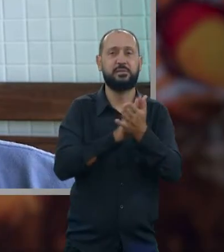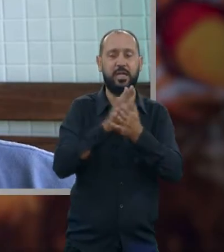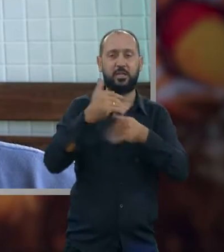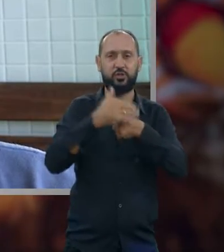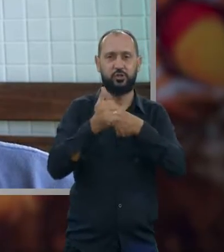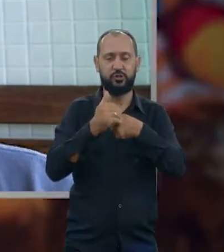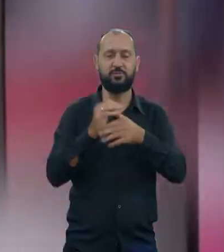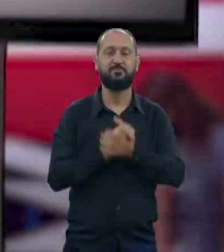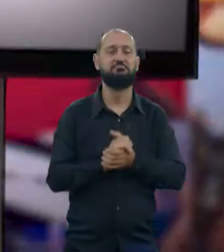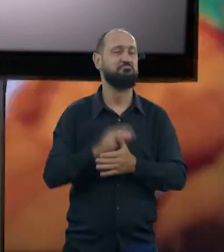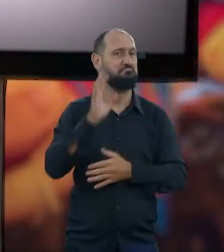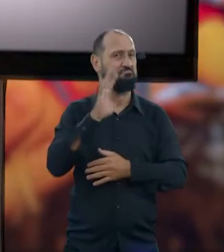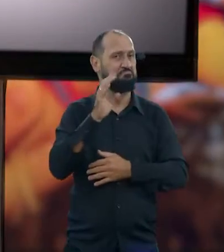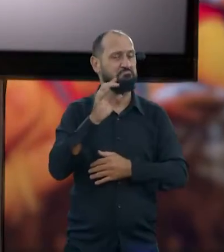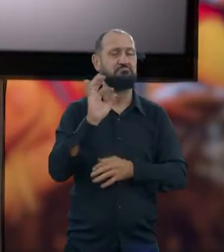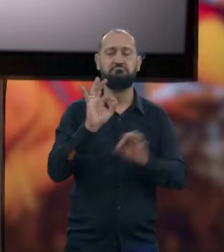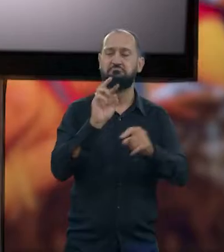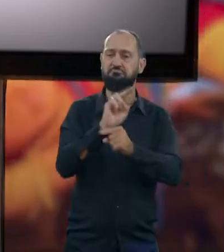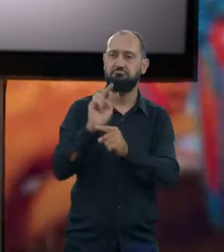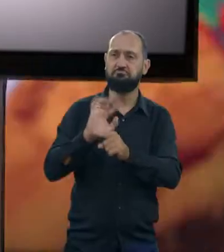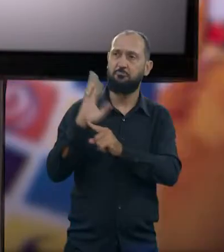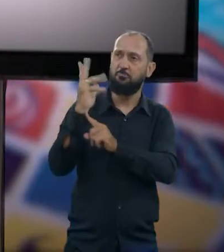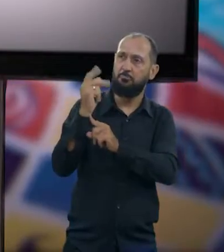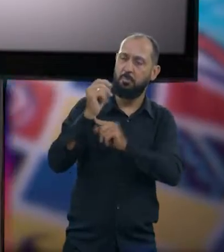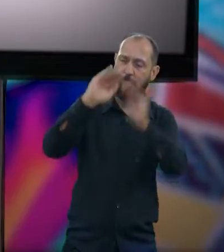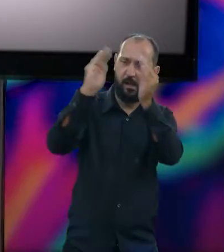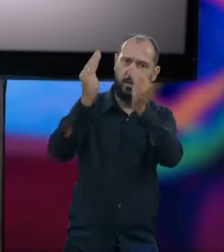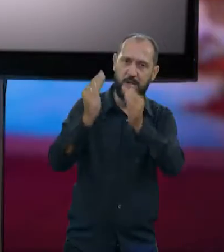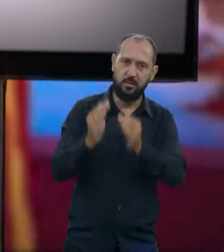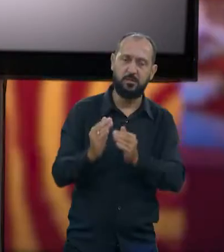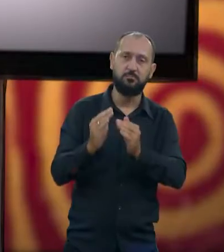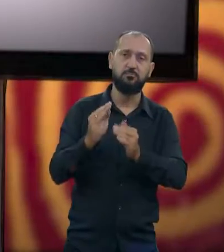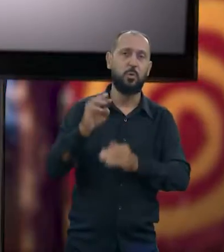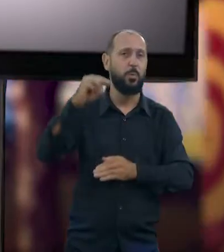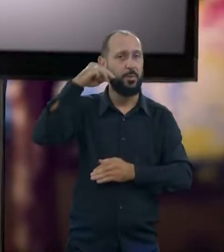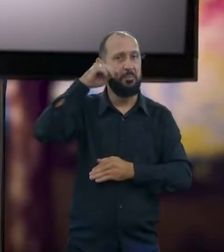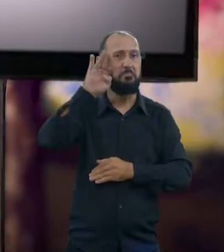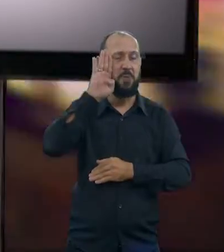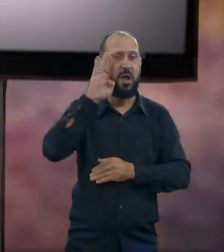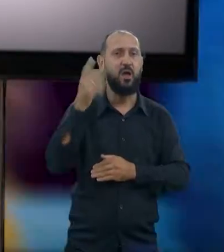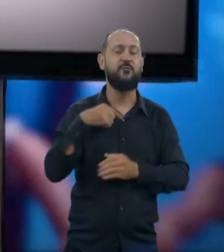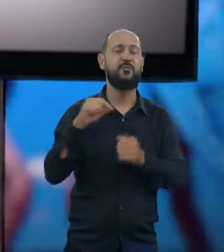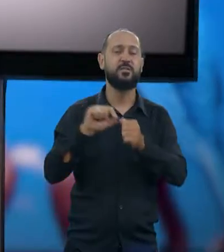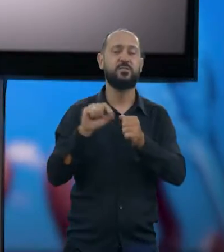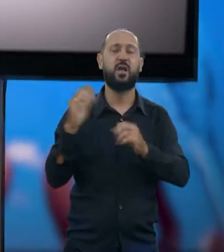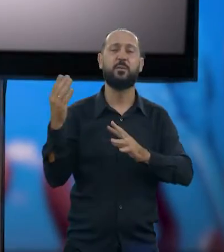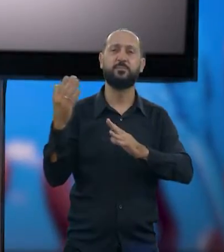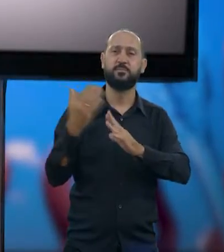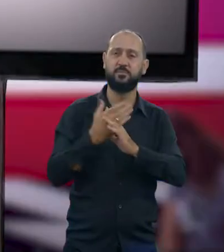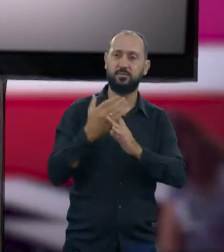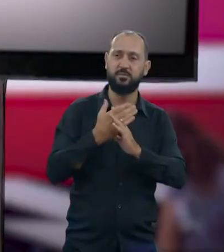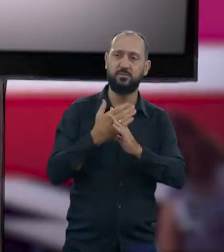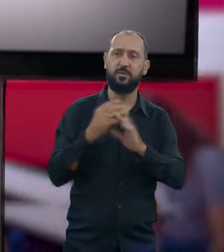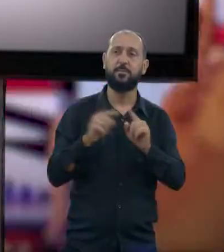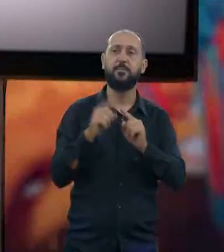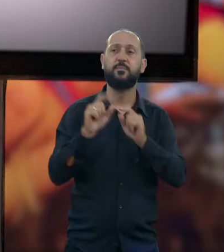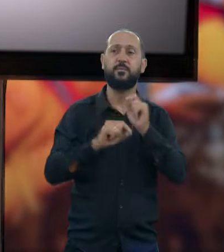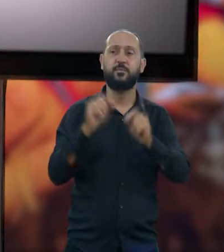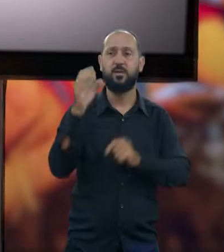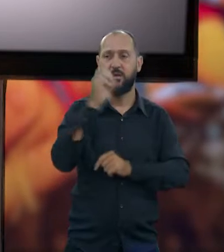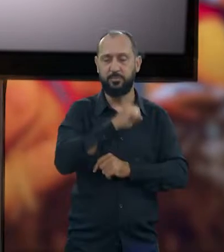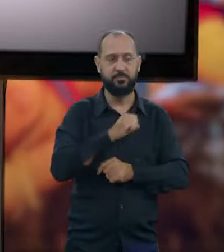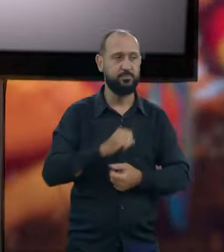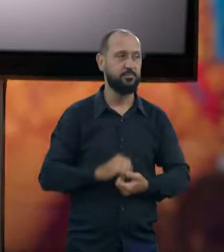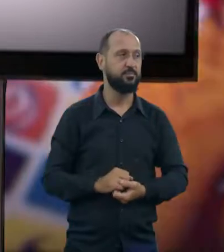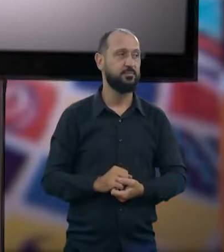nenhum tipo de desgaste. Bacana a revitalização da estátua do Manoel de Barros, né? Agora tem intervalo, mas fica aí